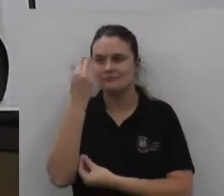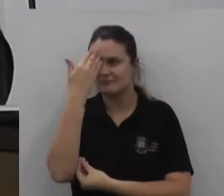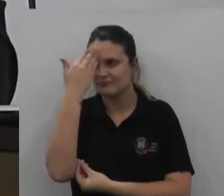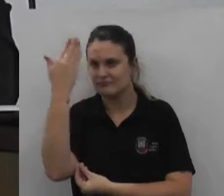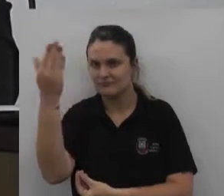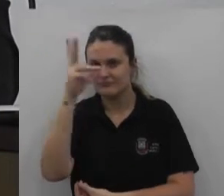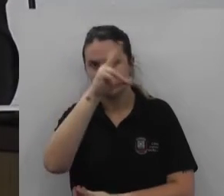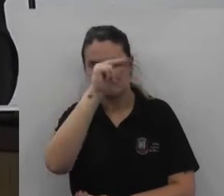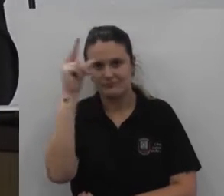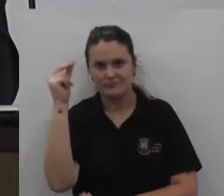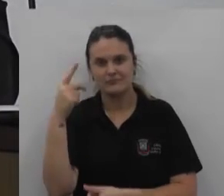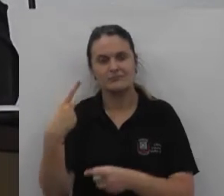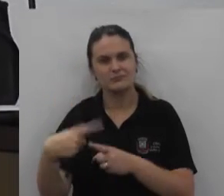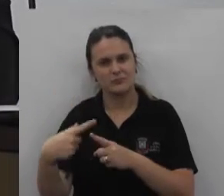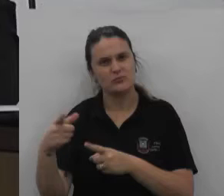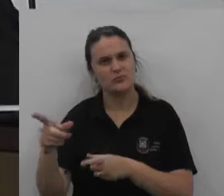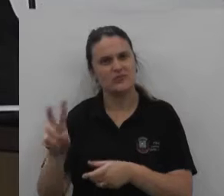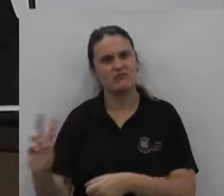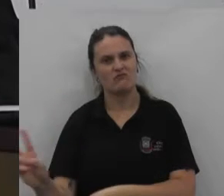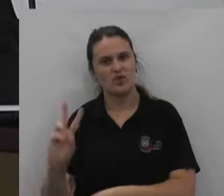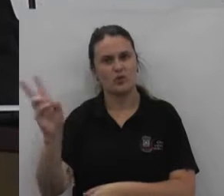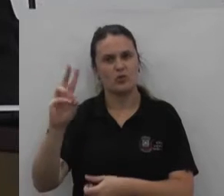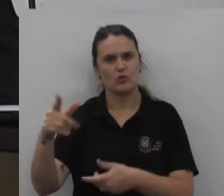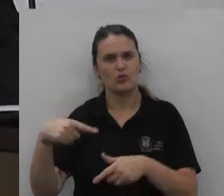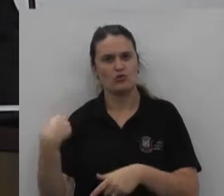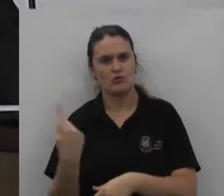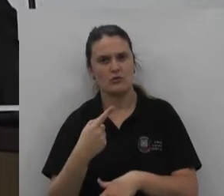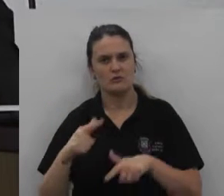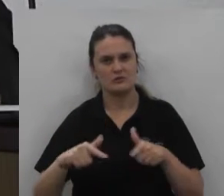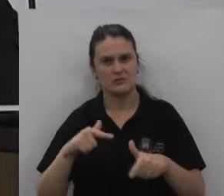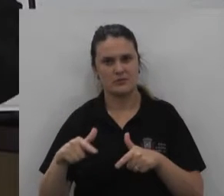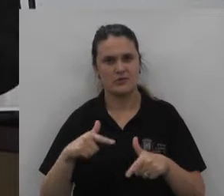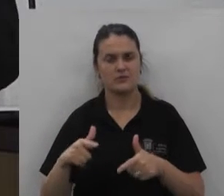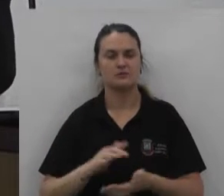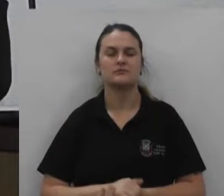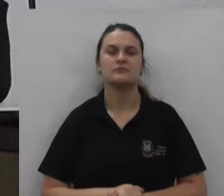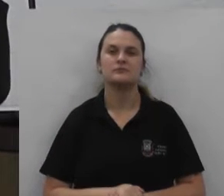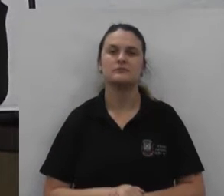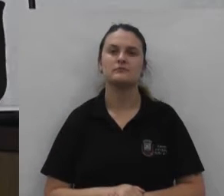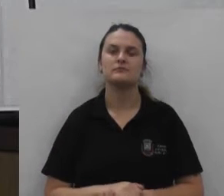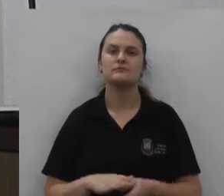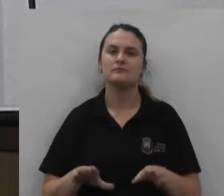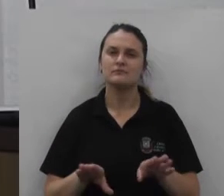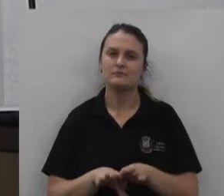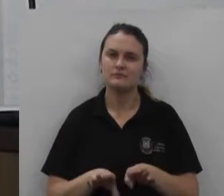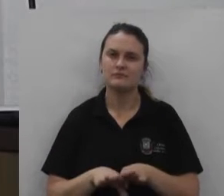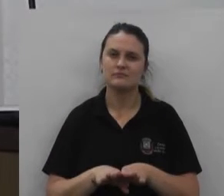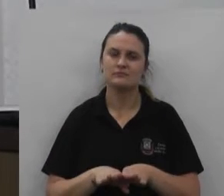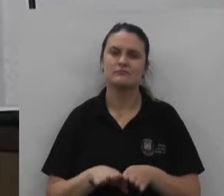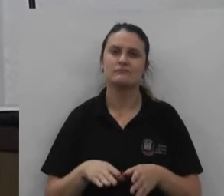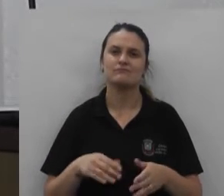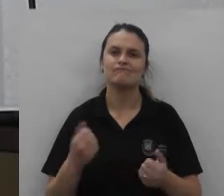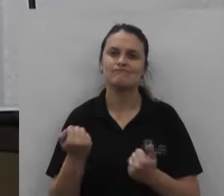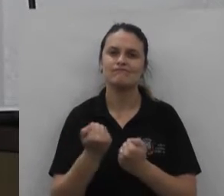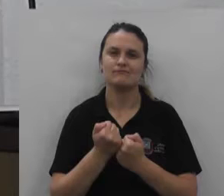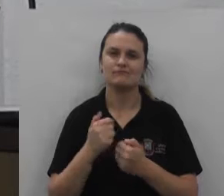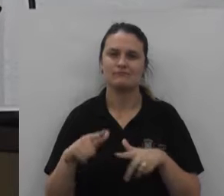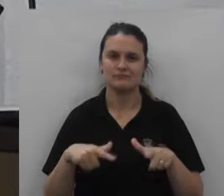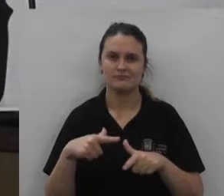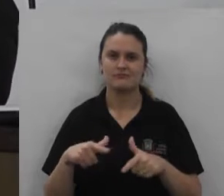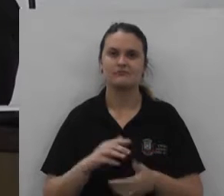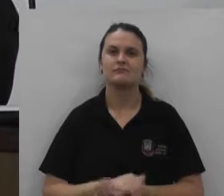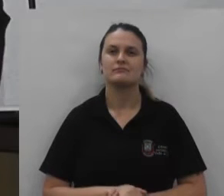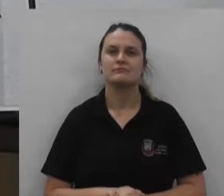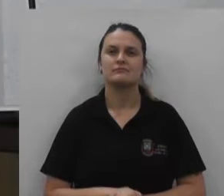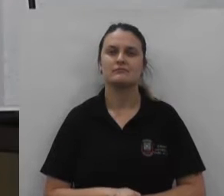Muito obrigado, prefeito, pela valorização que o senhor tem demonstrado ao Legislativo de União da Vitória nesse trabalho.